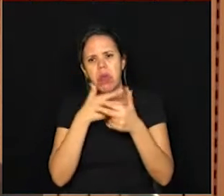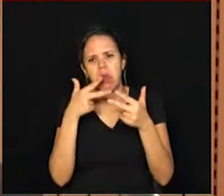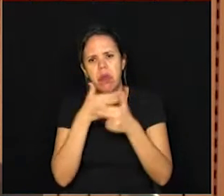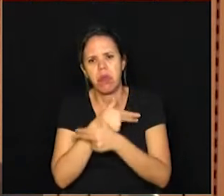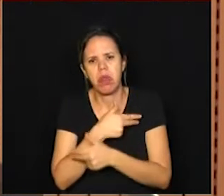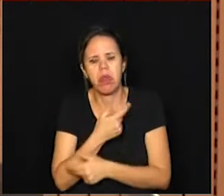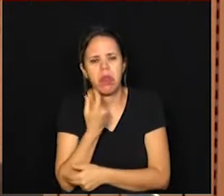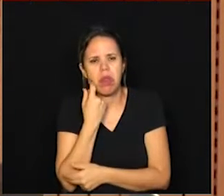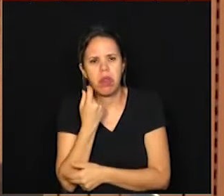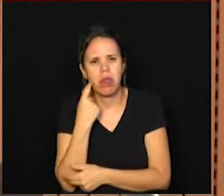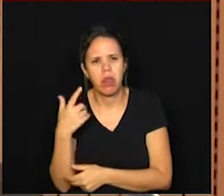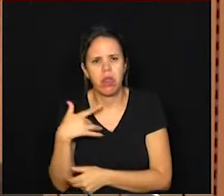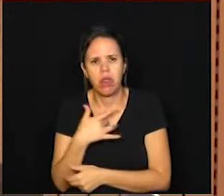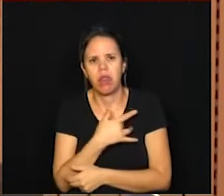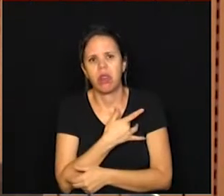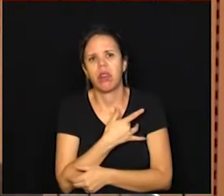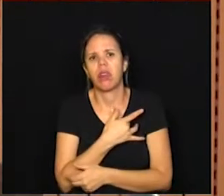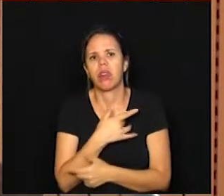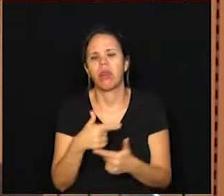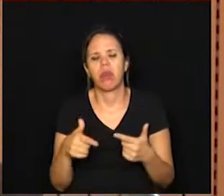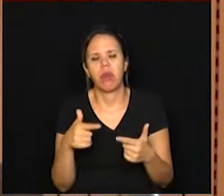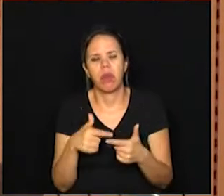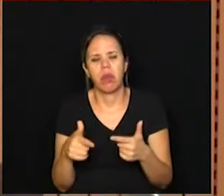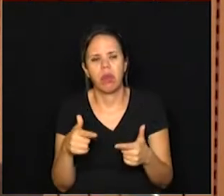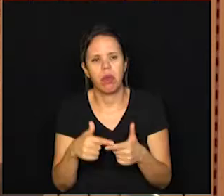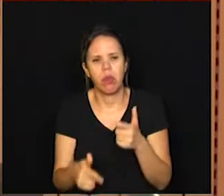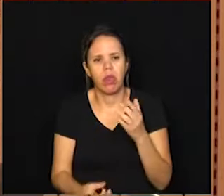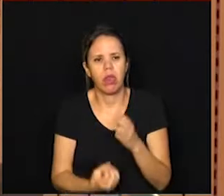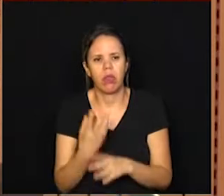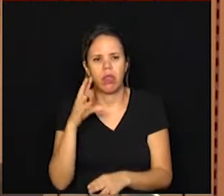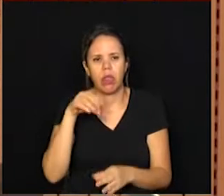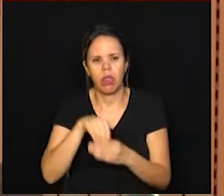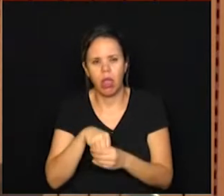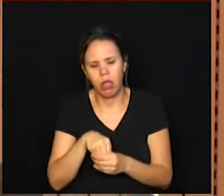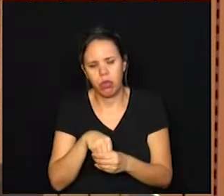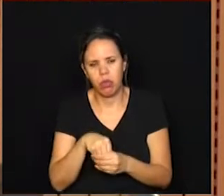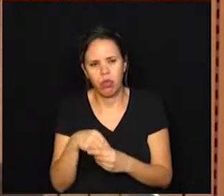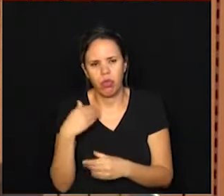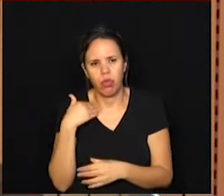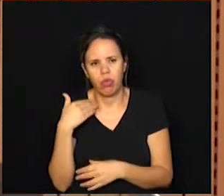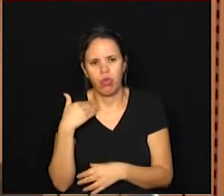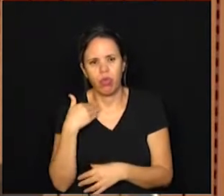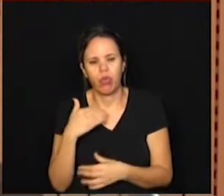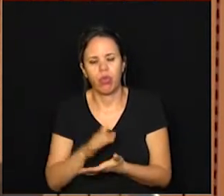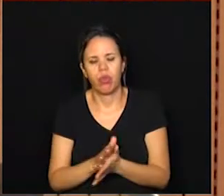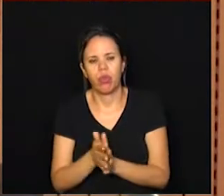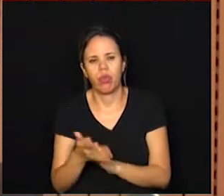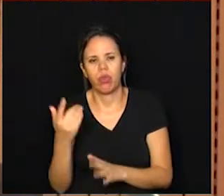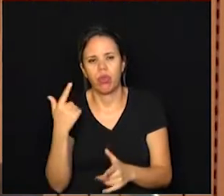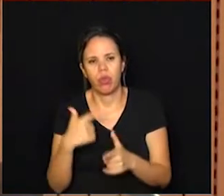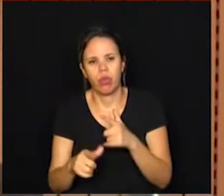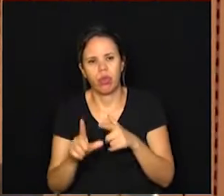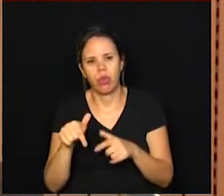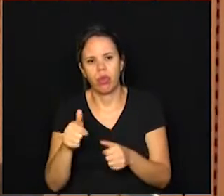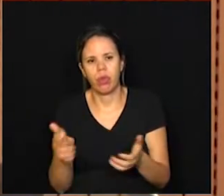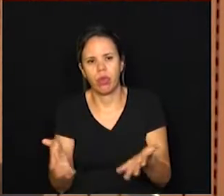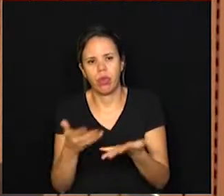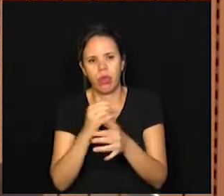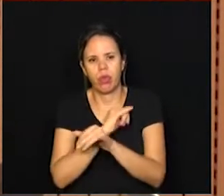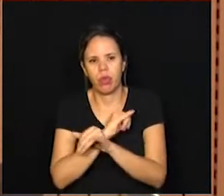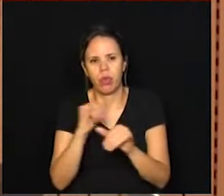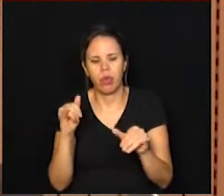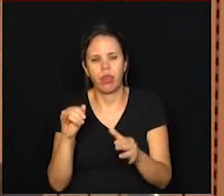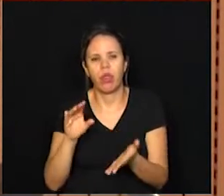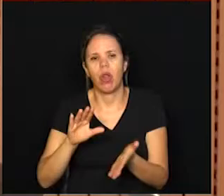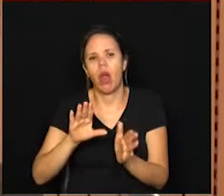a saúde e a capacidade do banco. Isso foi minando as resistências do banco, pois foi promovendo saques